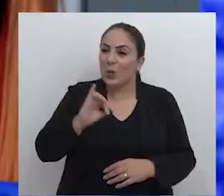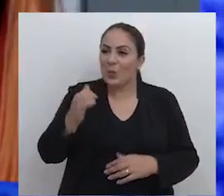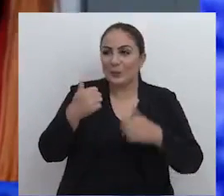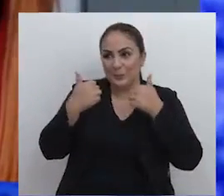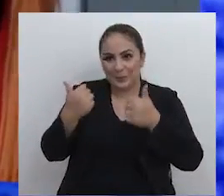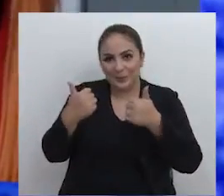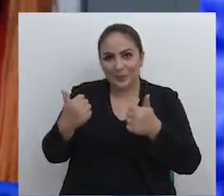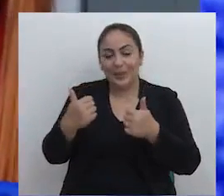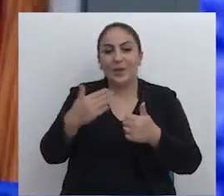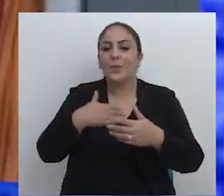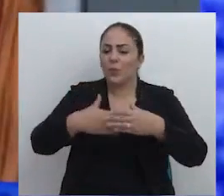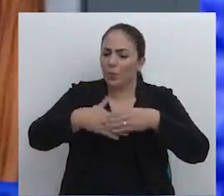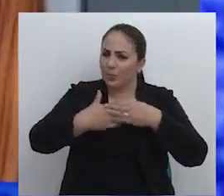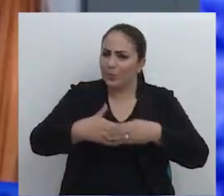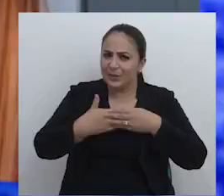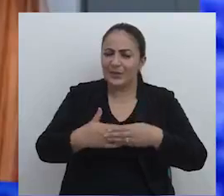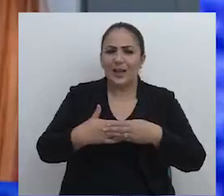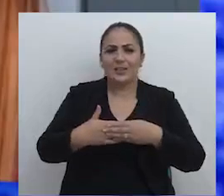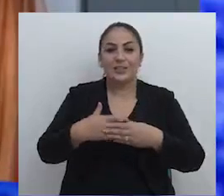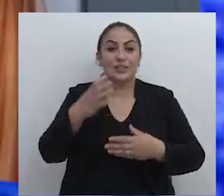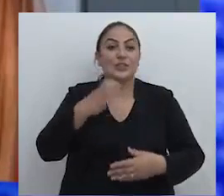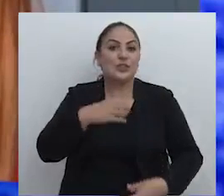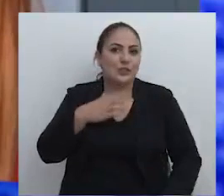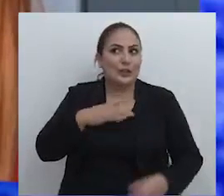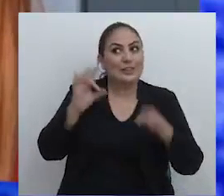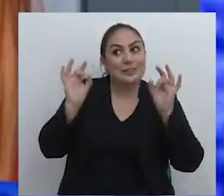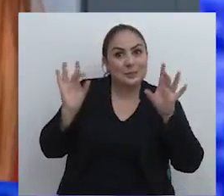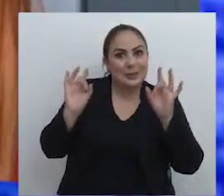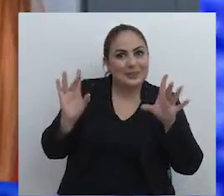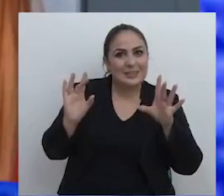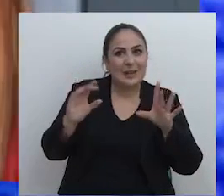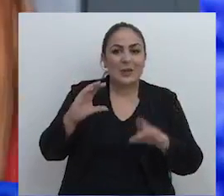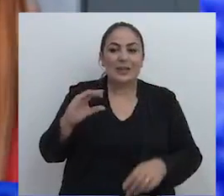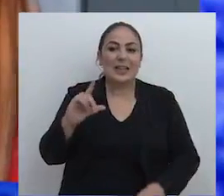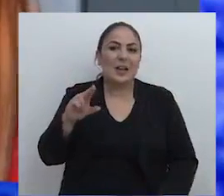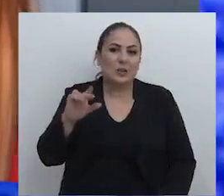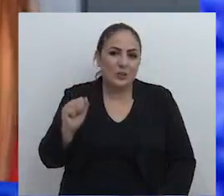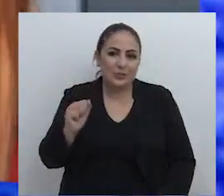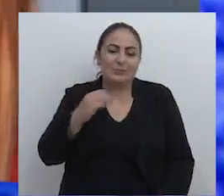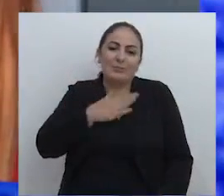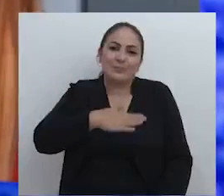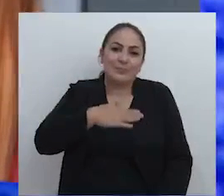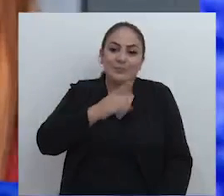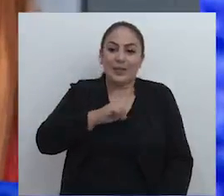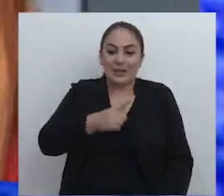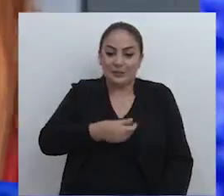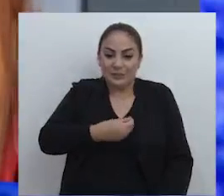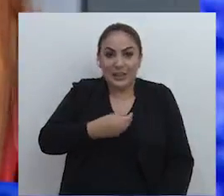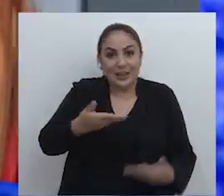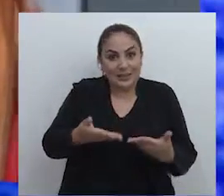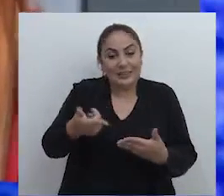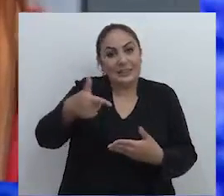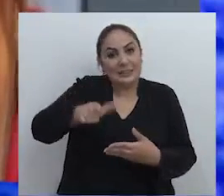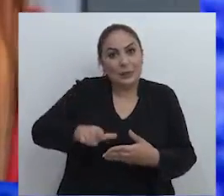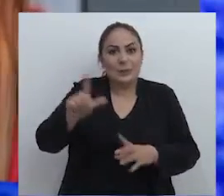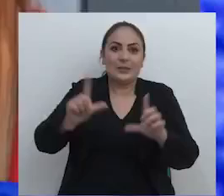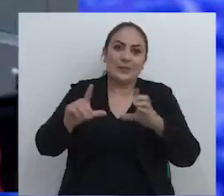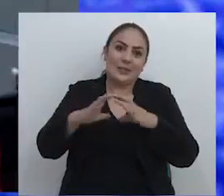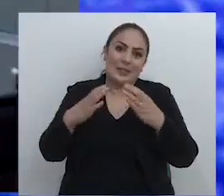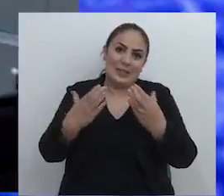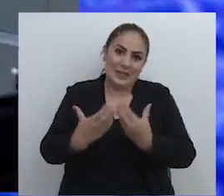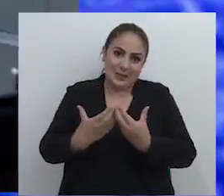Olá, tudo bem? Quero cumprimentá-la de uma forma especial, Cláudia, que honra poder estar aqui novamente na TV